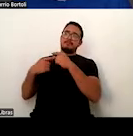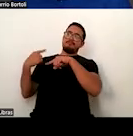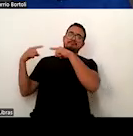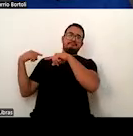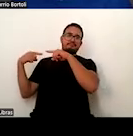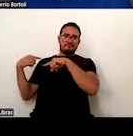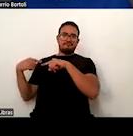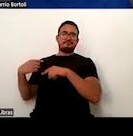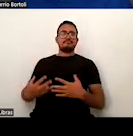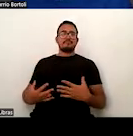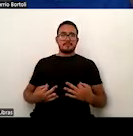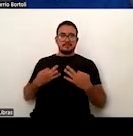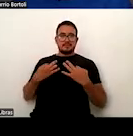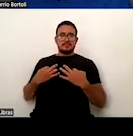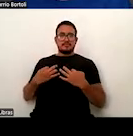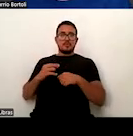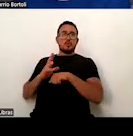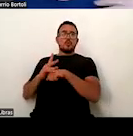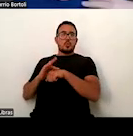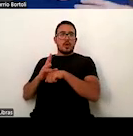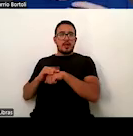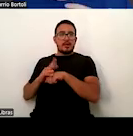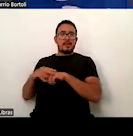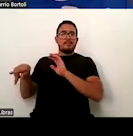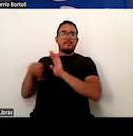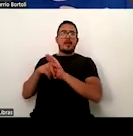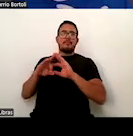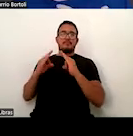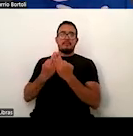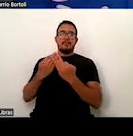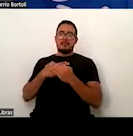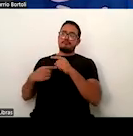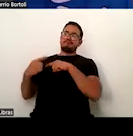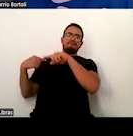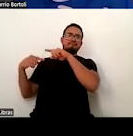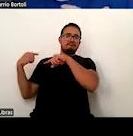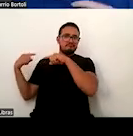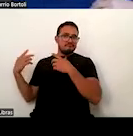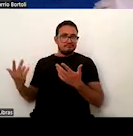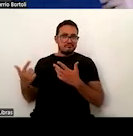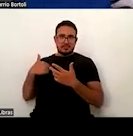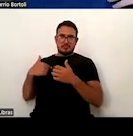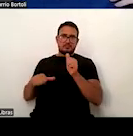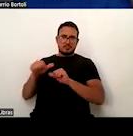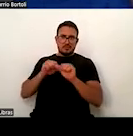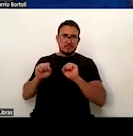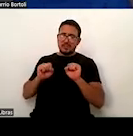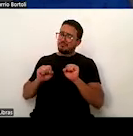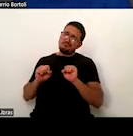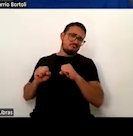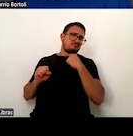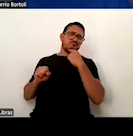hereditária que facilita o desenvolvimento de câncer, eu também não posso mudar. Se eu tenho uma doença